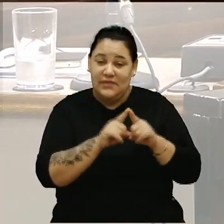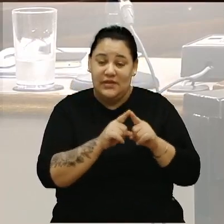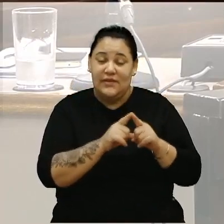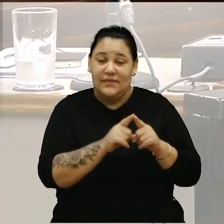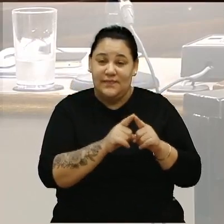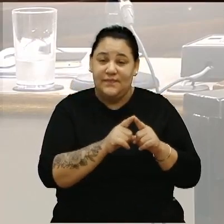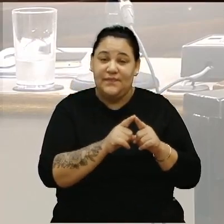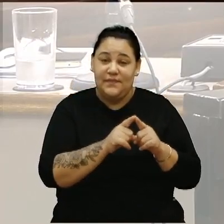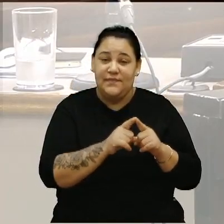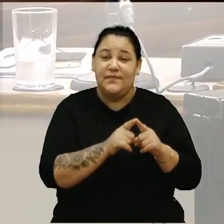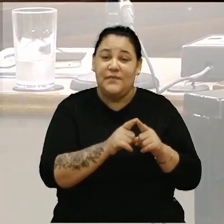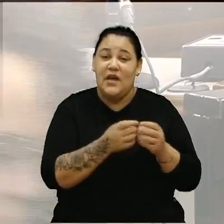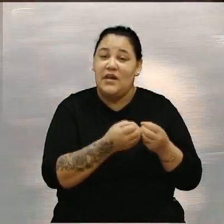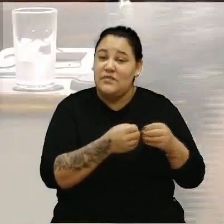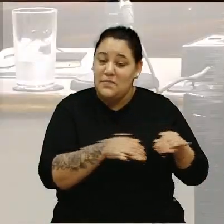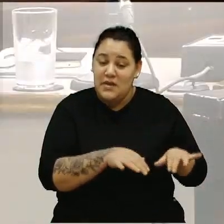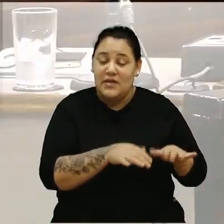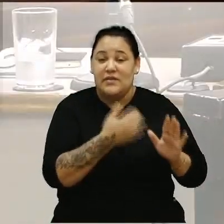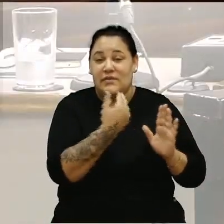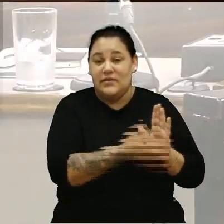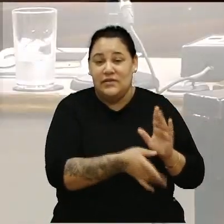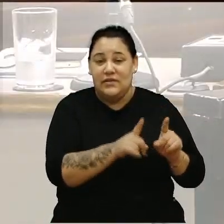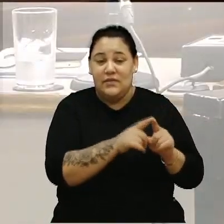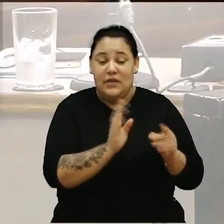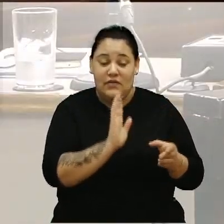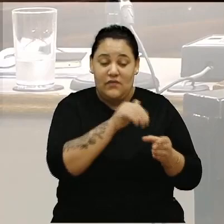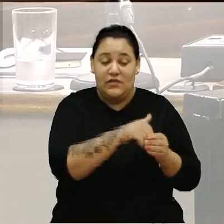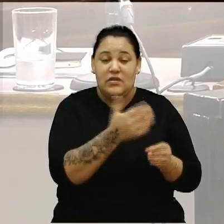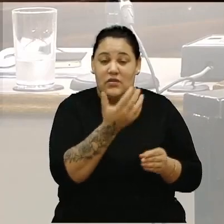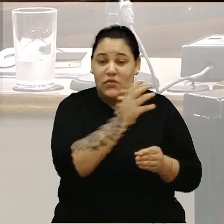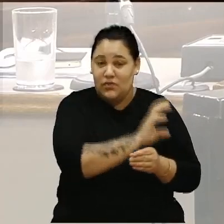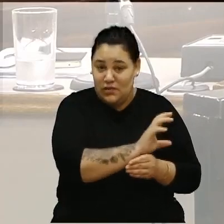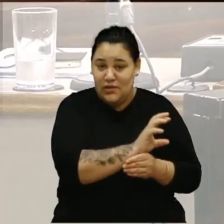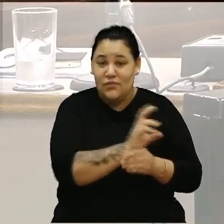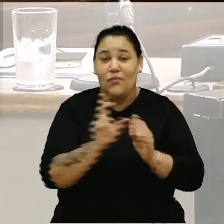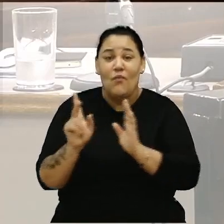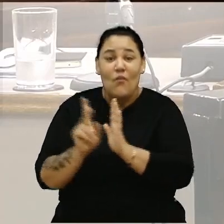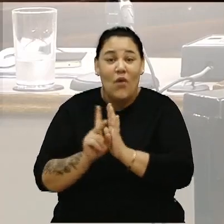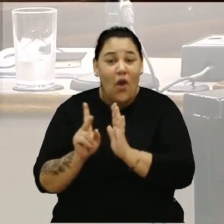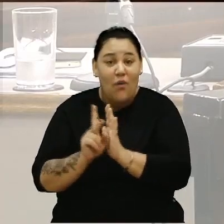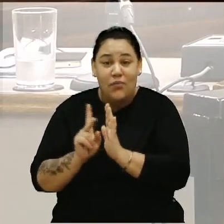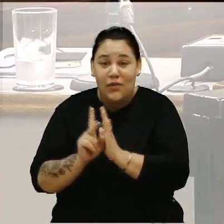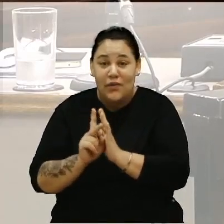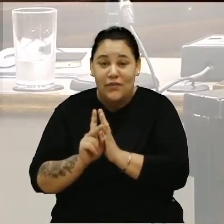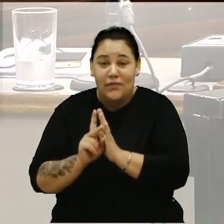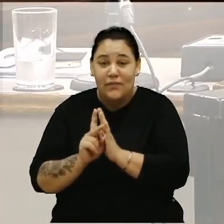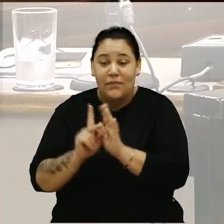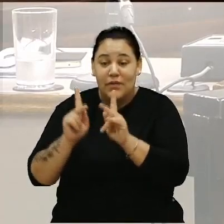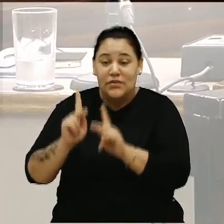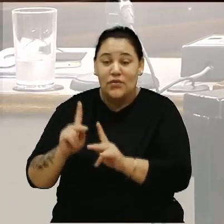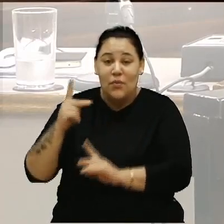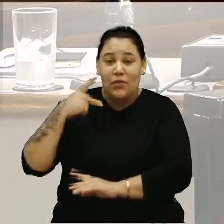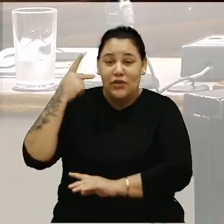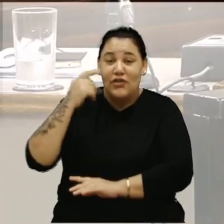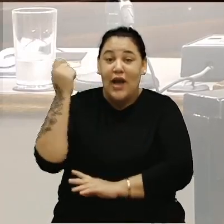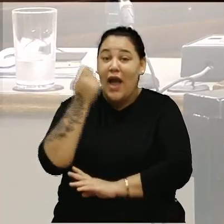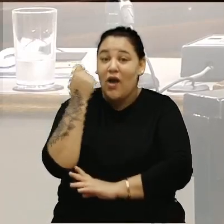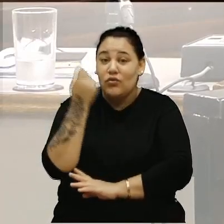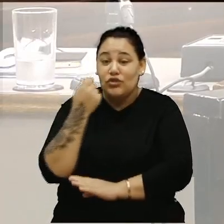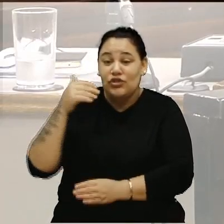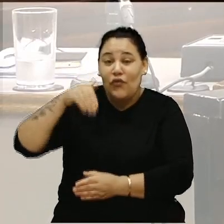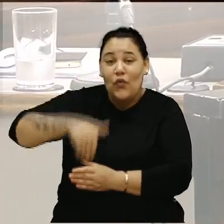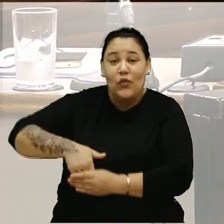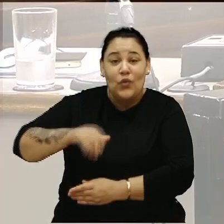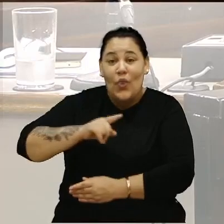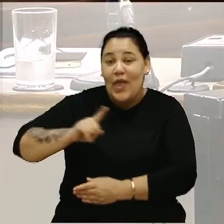Congresso Nacional, inclusive com votação contrária por parlamentares gaúchos, considerando a existência de perícia